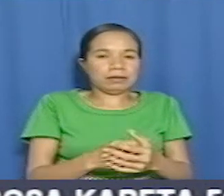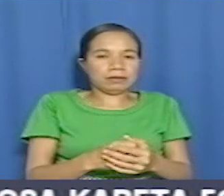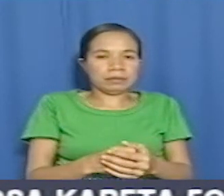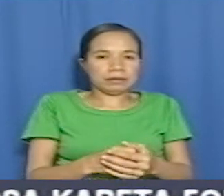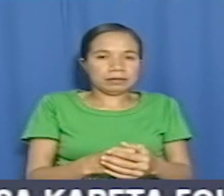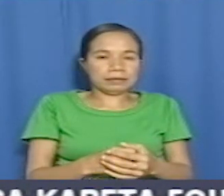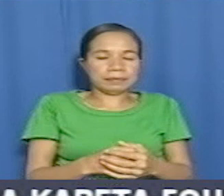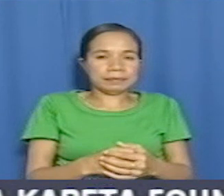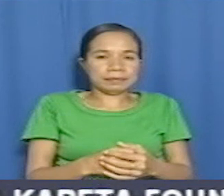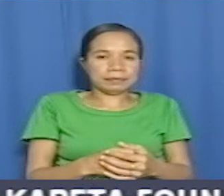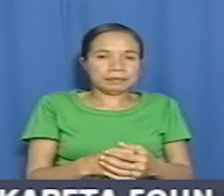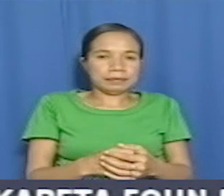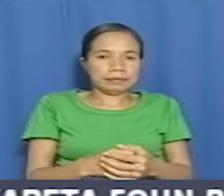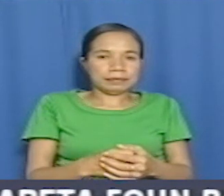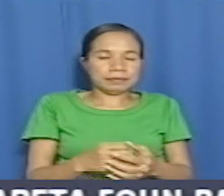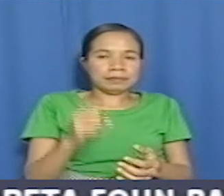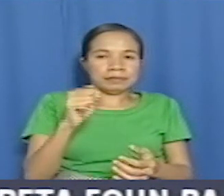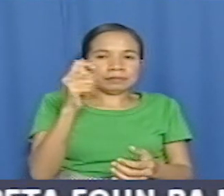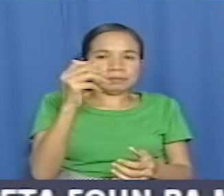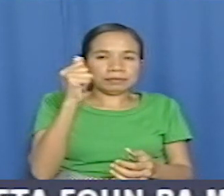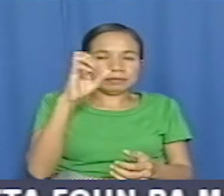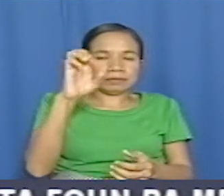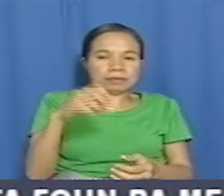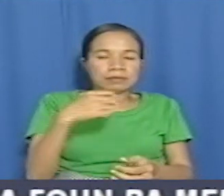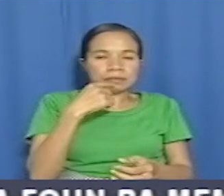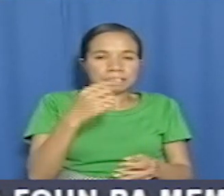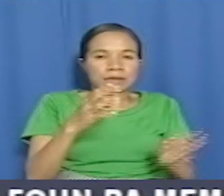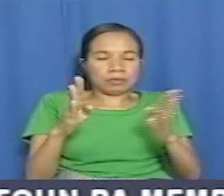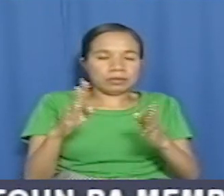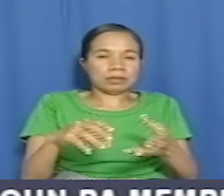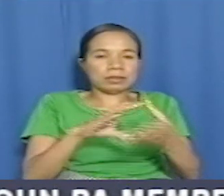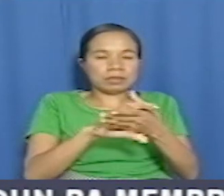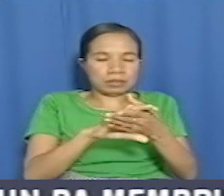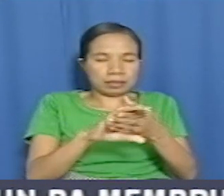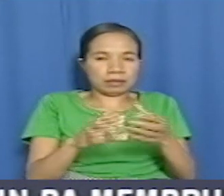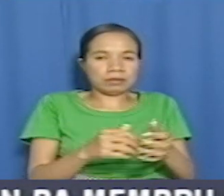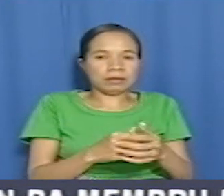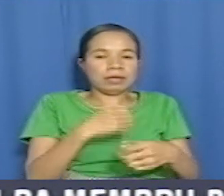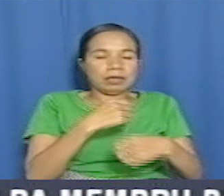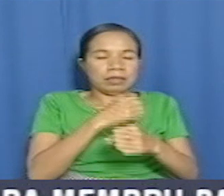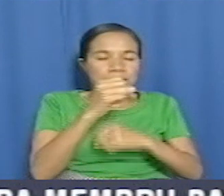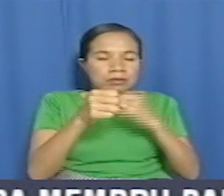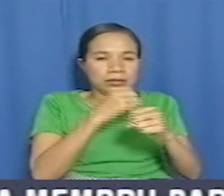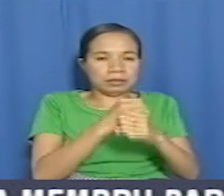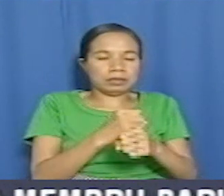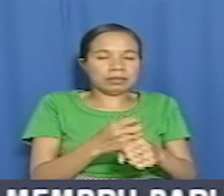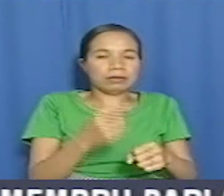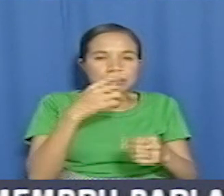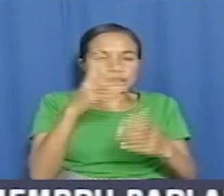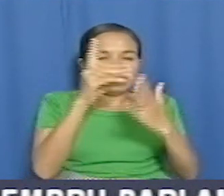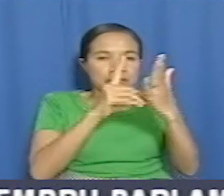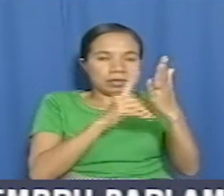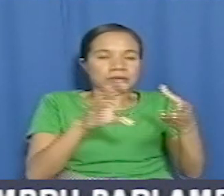Secretariado Técnico Administração Eleitoral está a atuar processo recenseamento eleitoral. Halau Kadatinen, onde atualiza